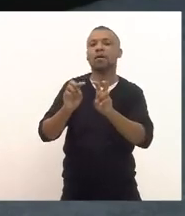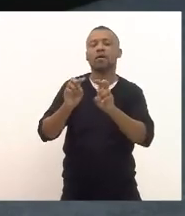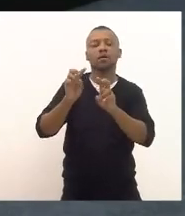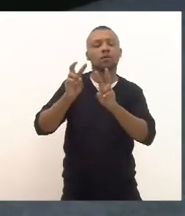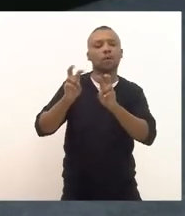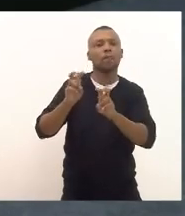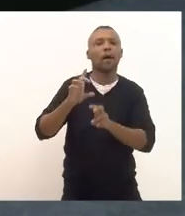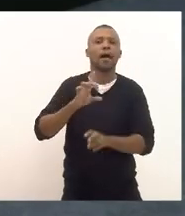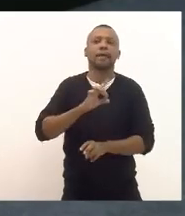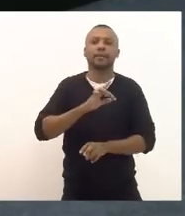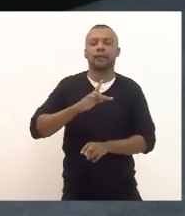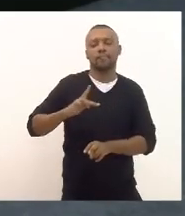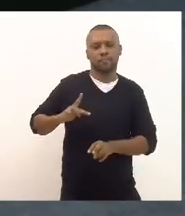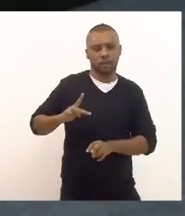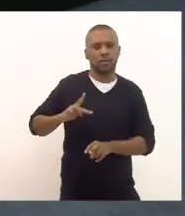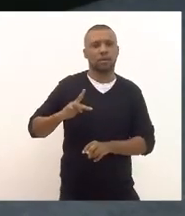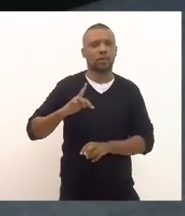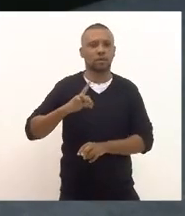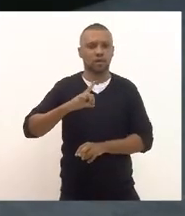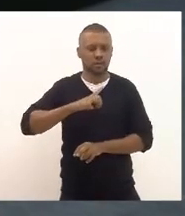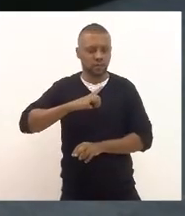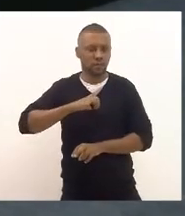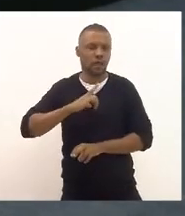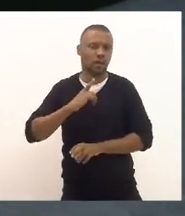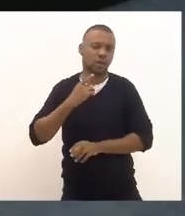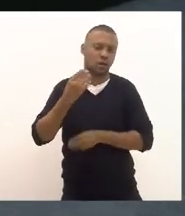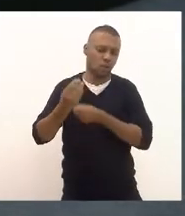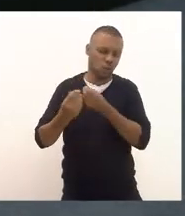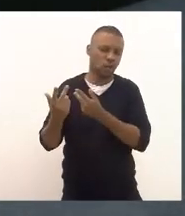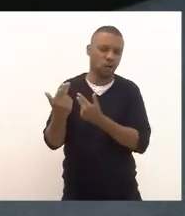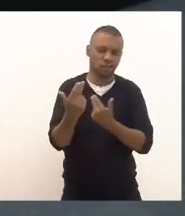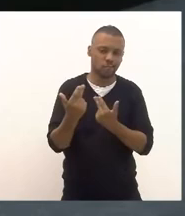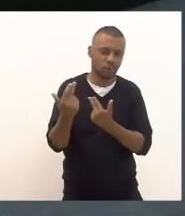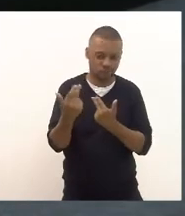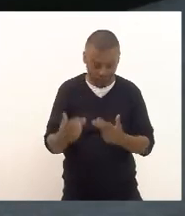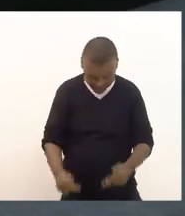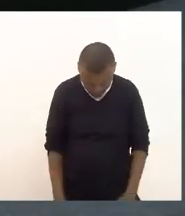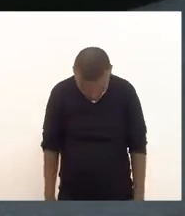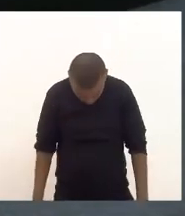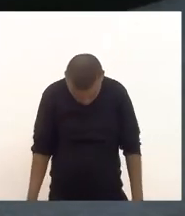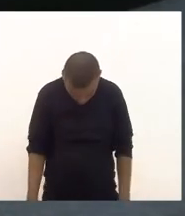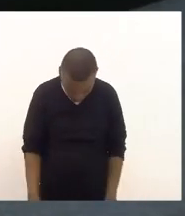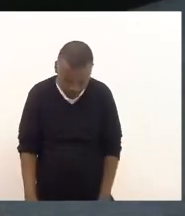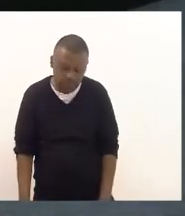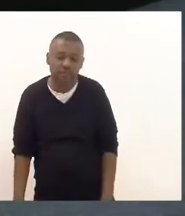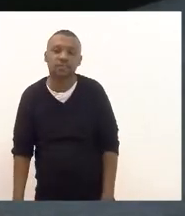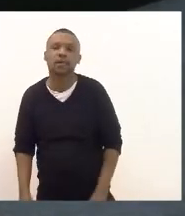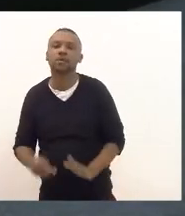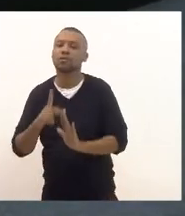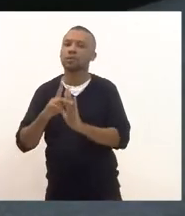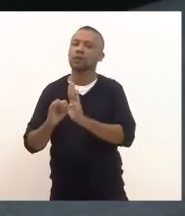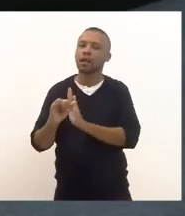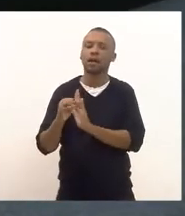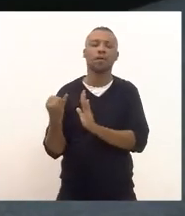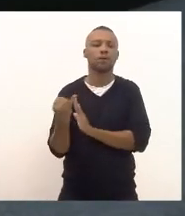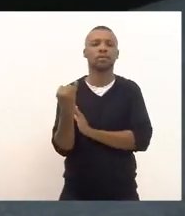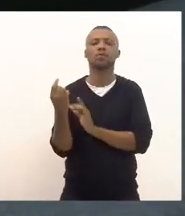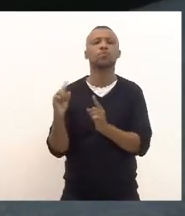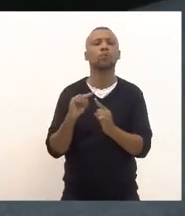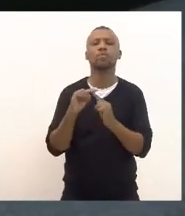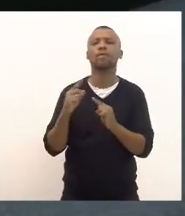da Defensoria que tem todo o meu assim da mesma forma que vossa excelência tem esse projeto é importante para valorizar